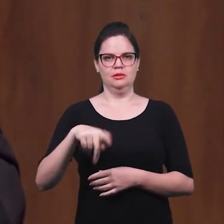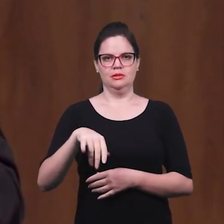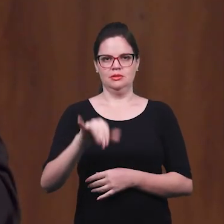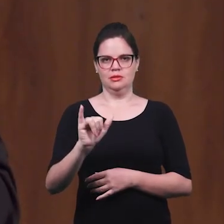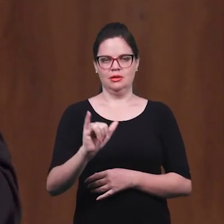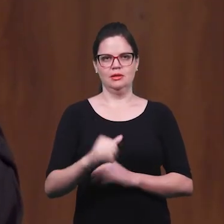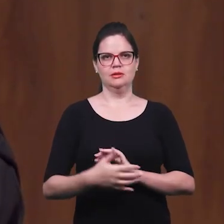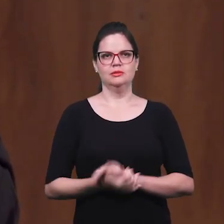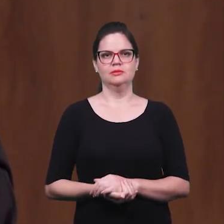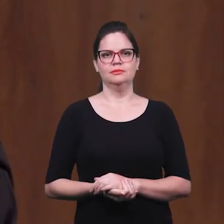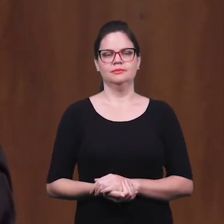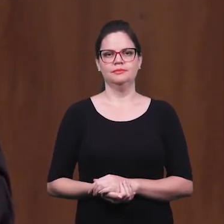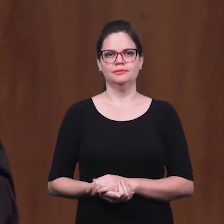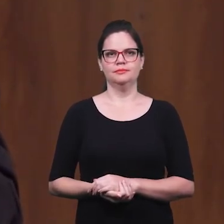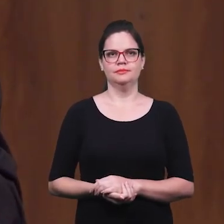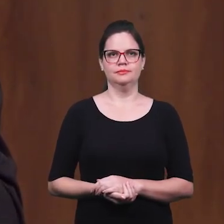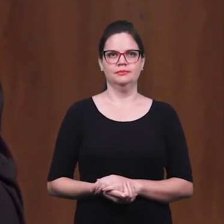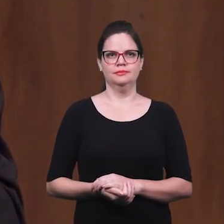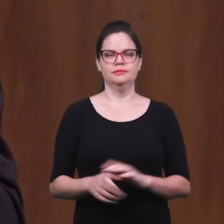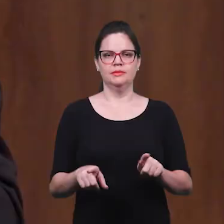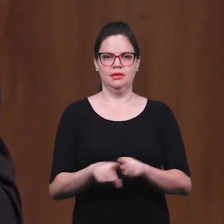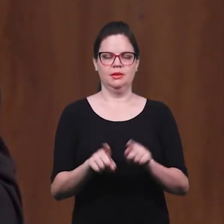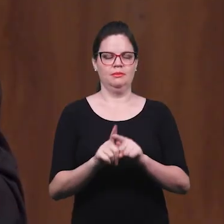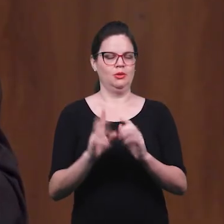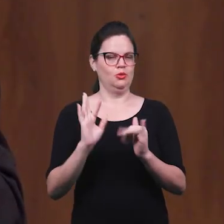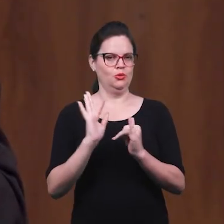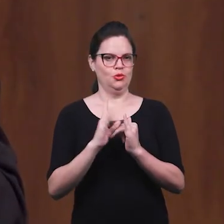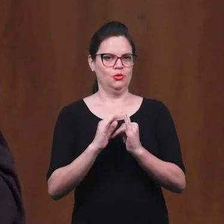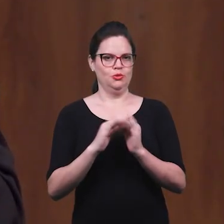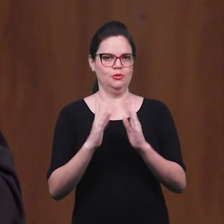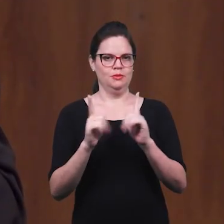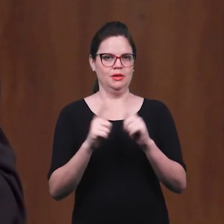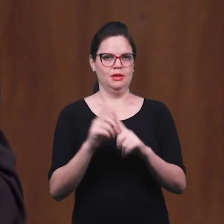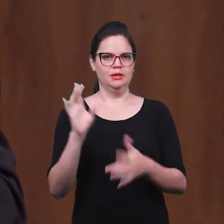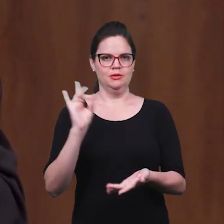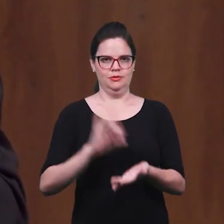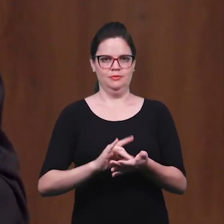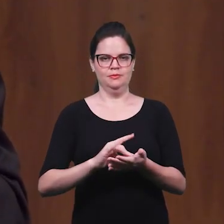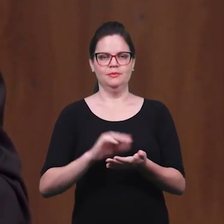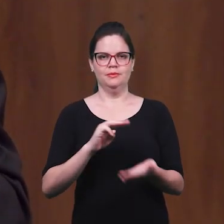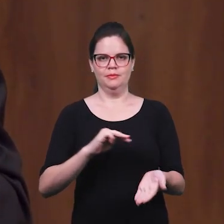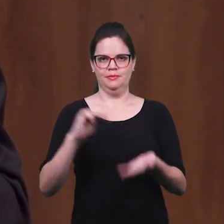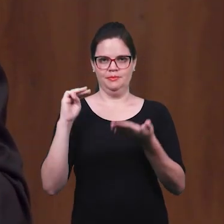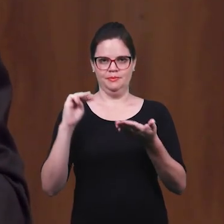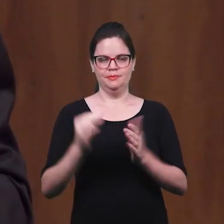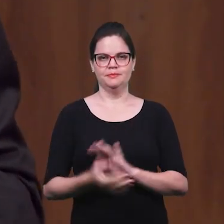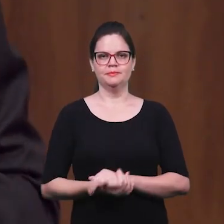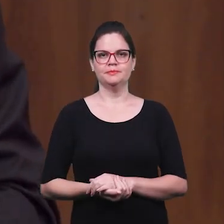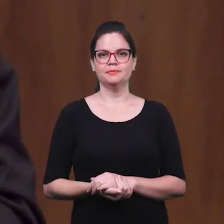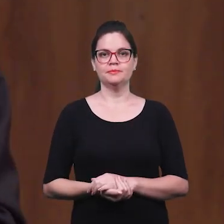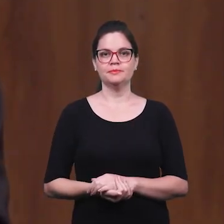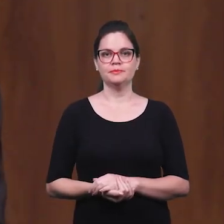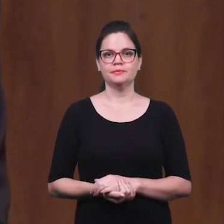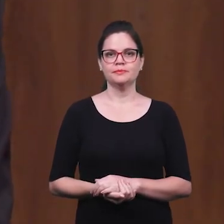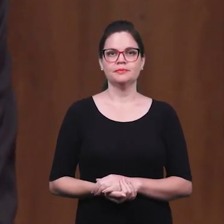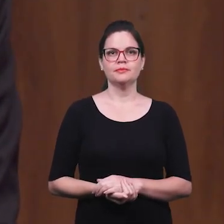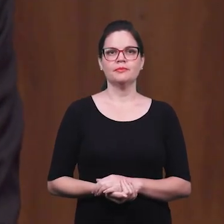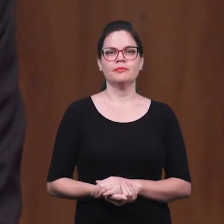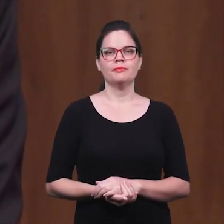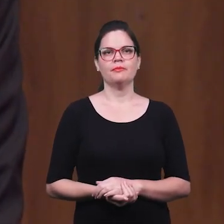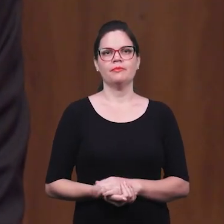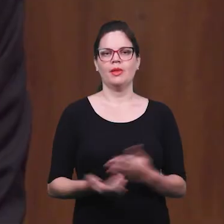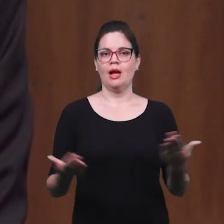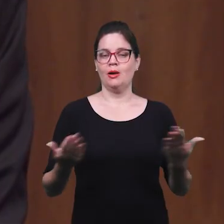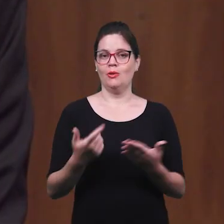Aberta, como no canal do YouTube oficial da Igreja Cristã Maranata. Eu queria aproveitar nesse começo e mandar aqui